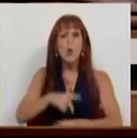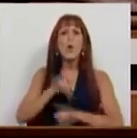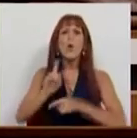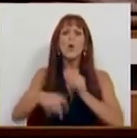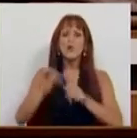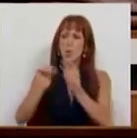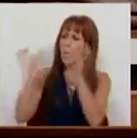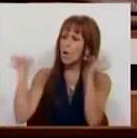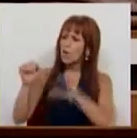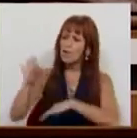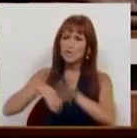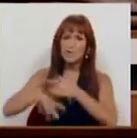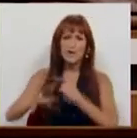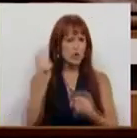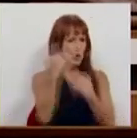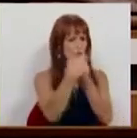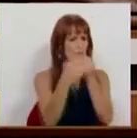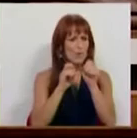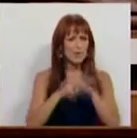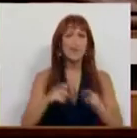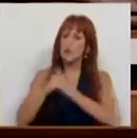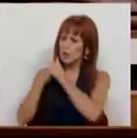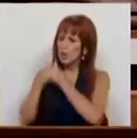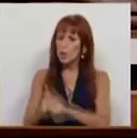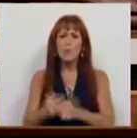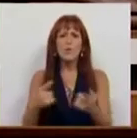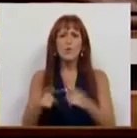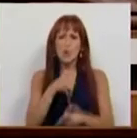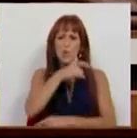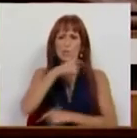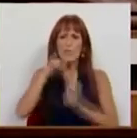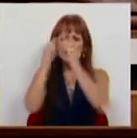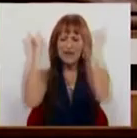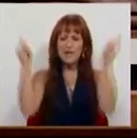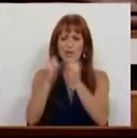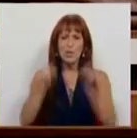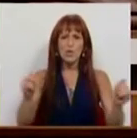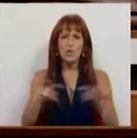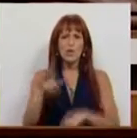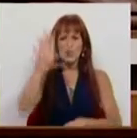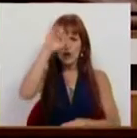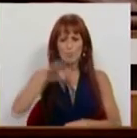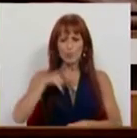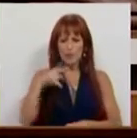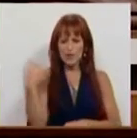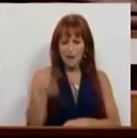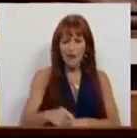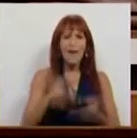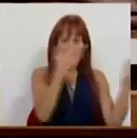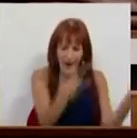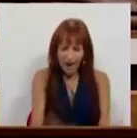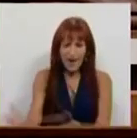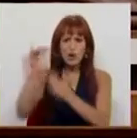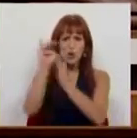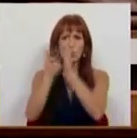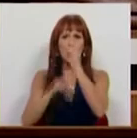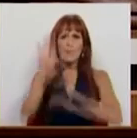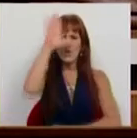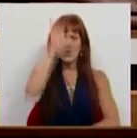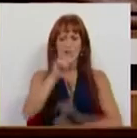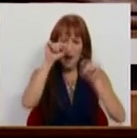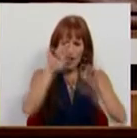cumprindo os acordos firmados com os nossos parceiros e cumprindo os compromissos internacionais do Estado português. Este é o programa do